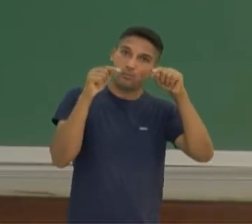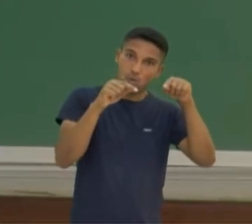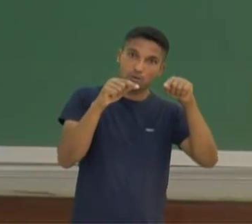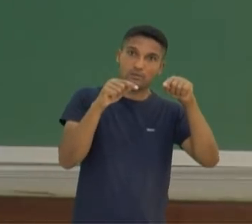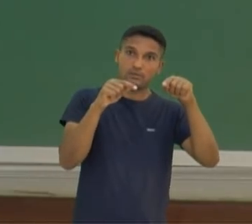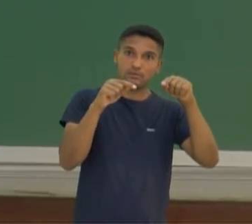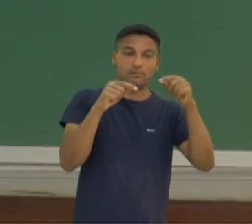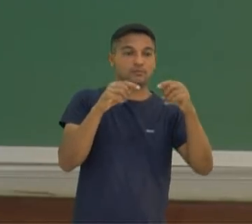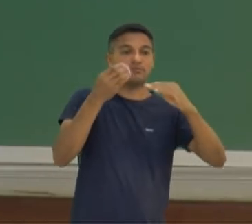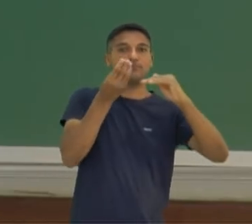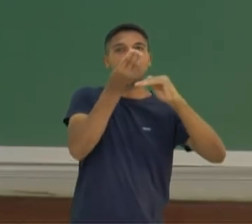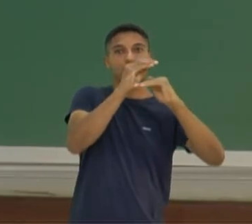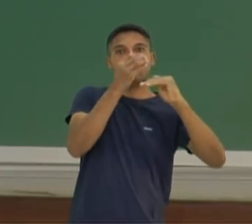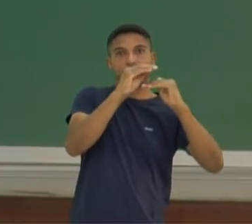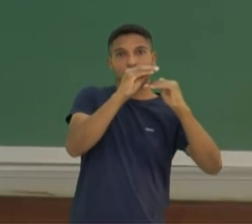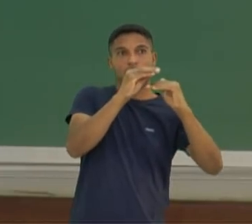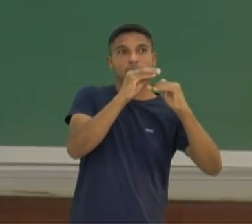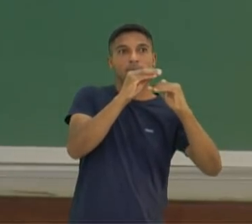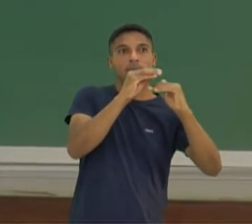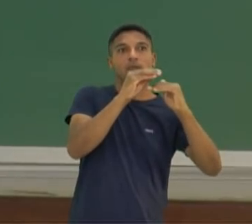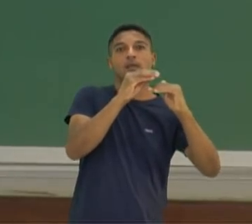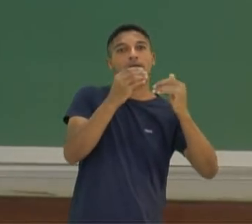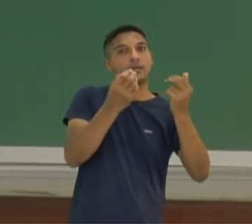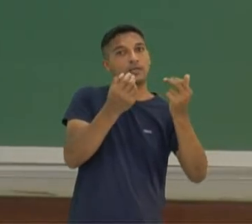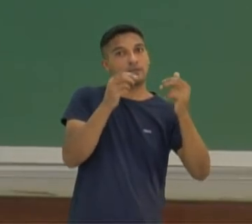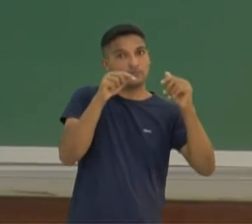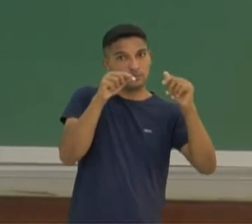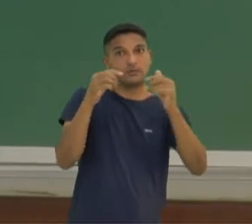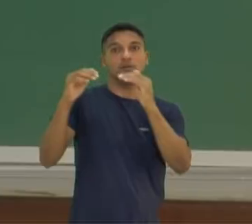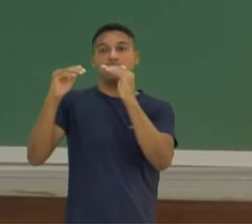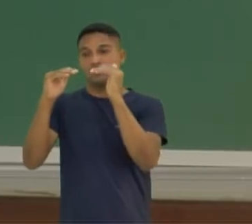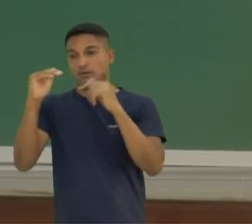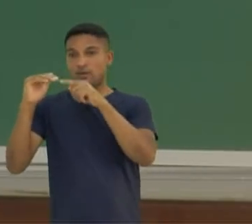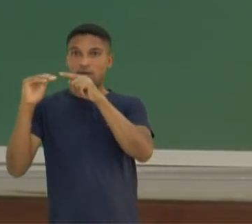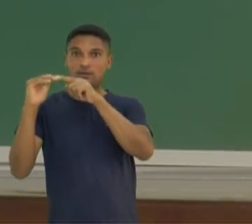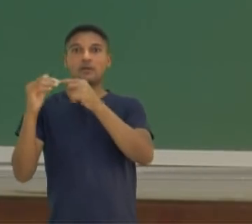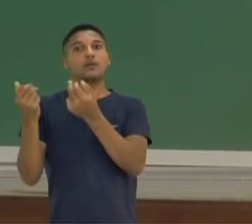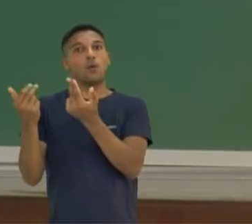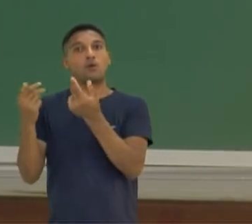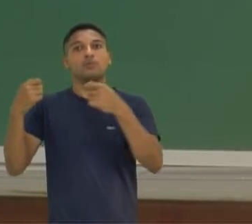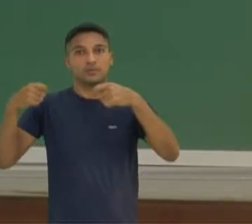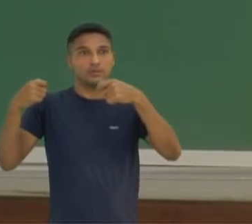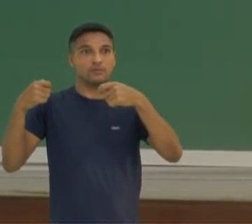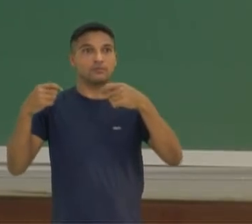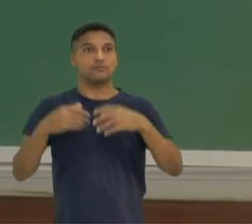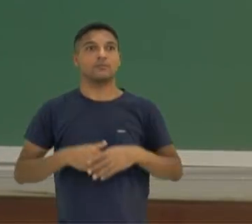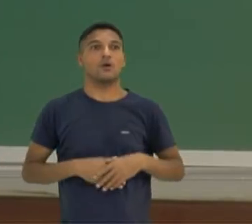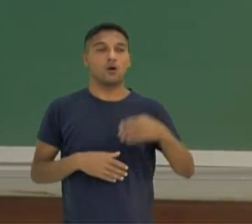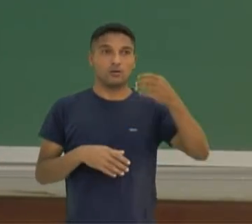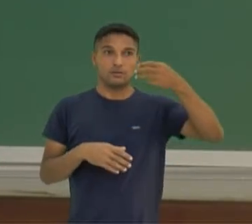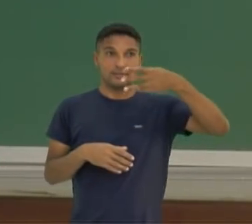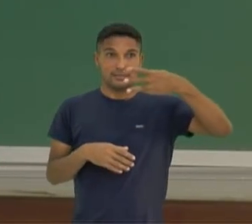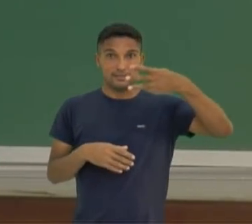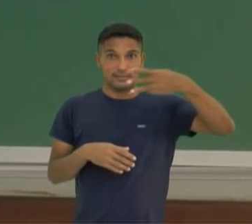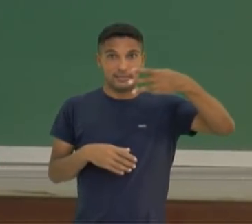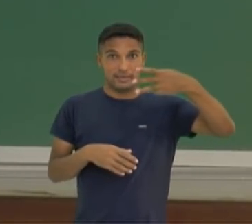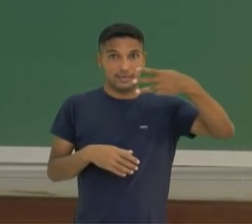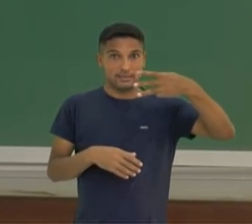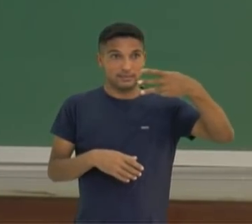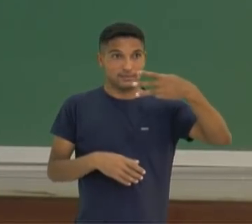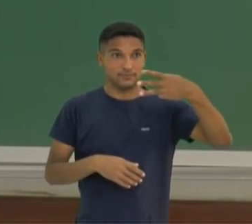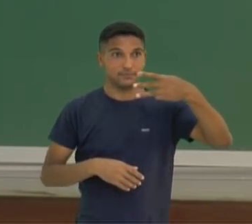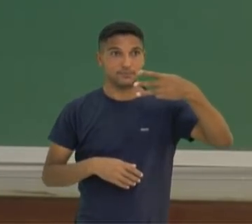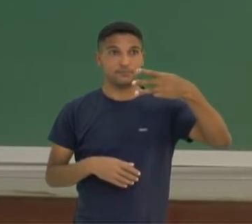do outro, sendo que o nosso objetivo é descobrir o valor de Y. Então, aqui, para